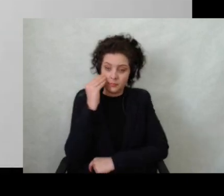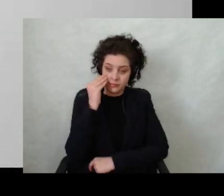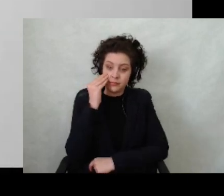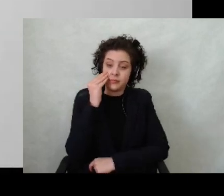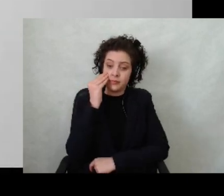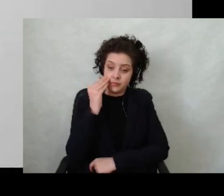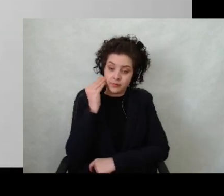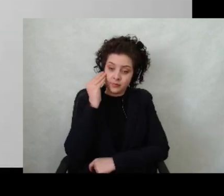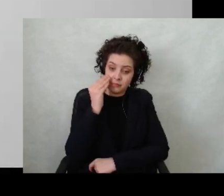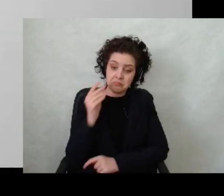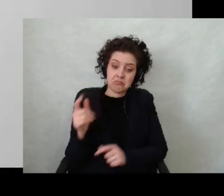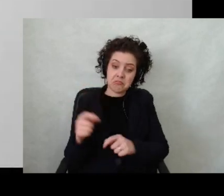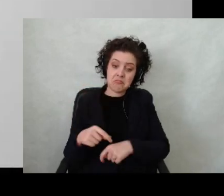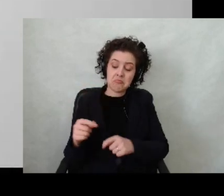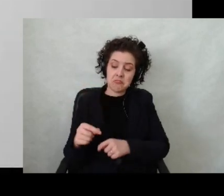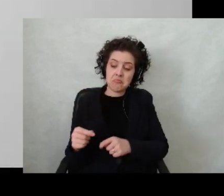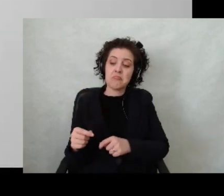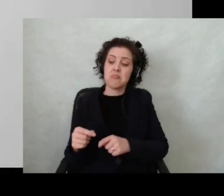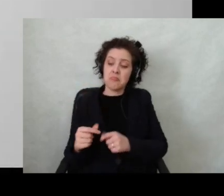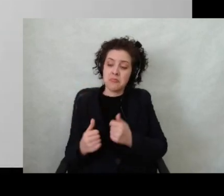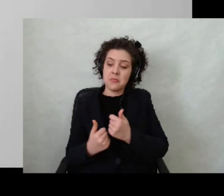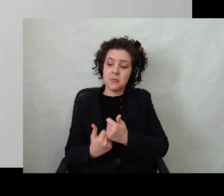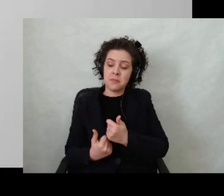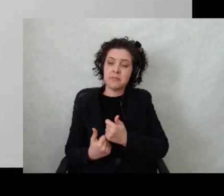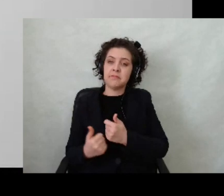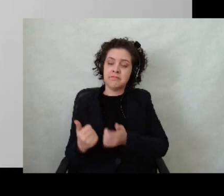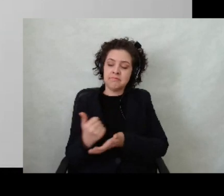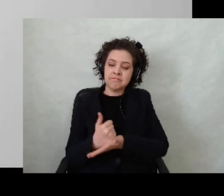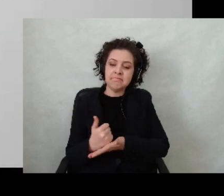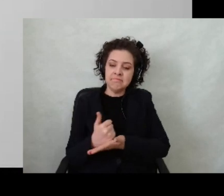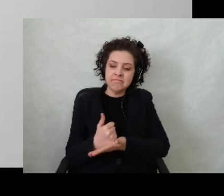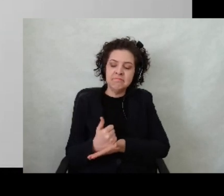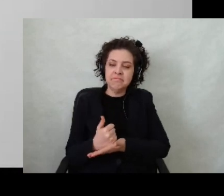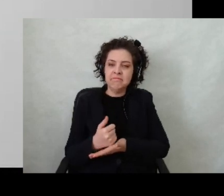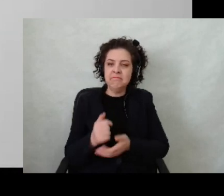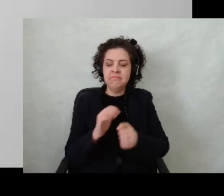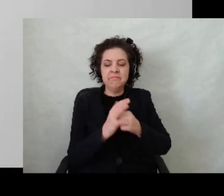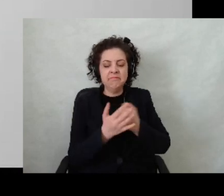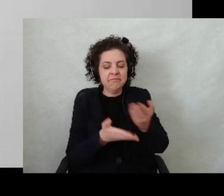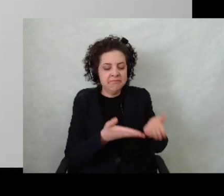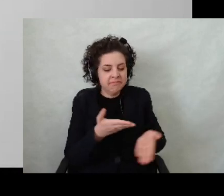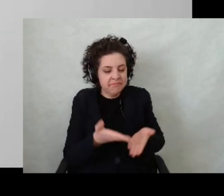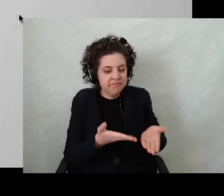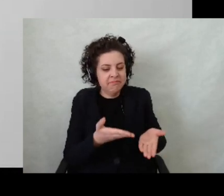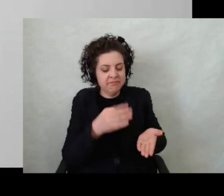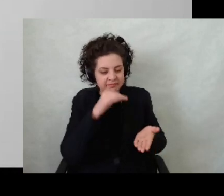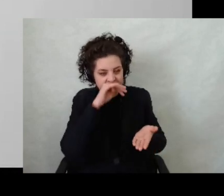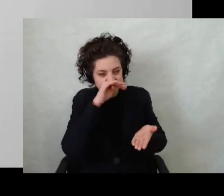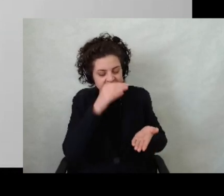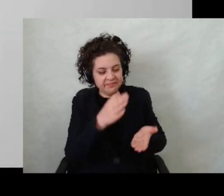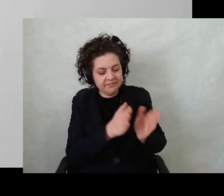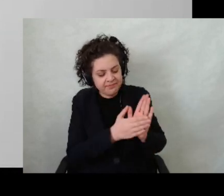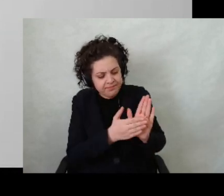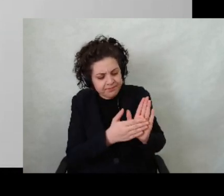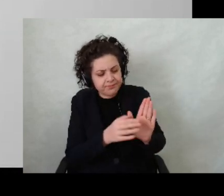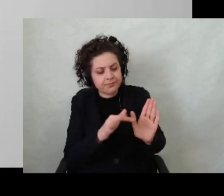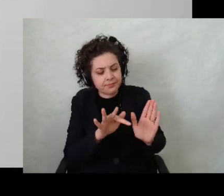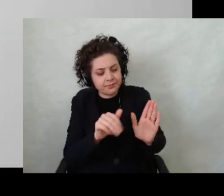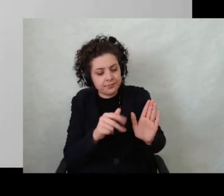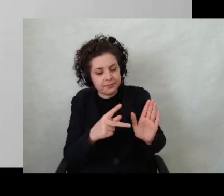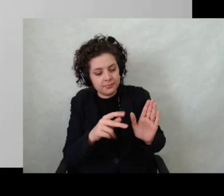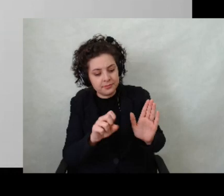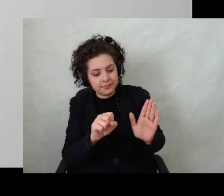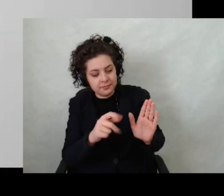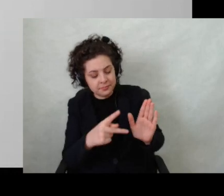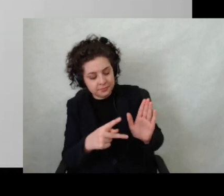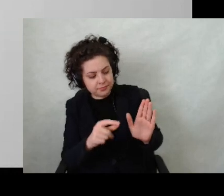possível reposicionamento de fármacos para tratamento da Covid-19. Então, nós propusemos para a FAPESP ensaios in vitro